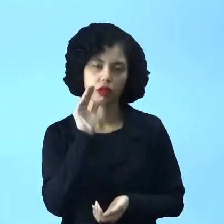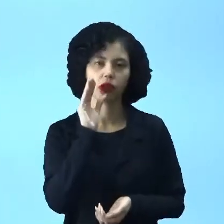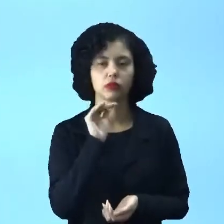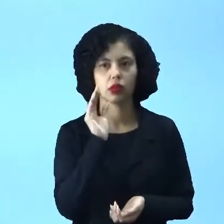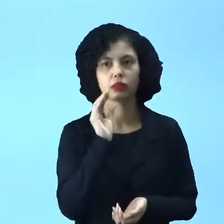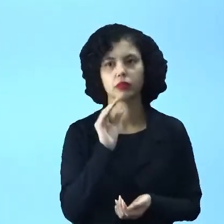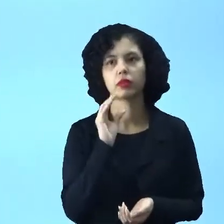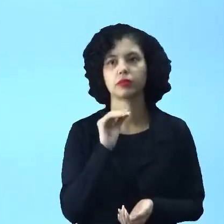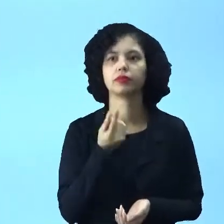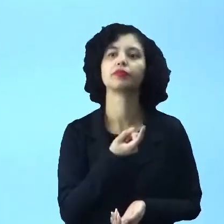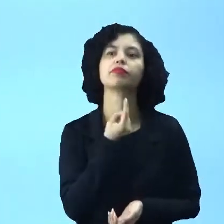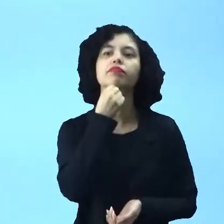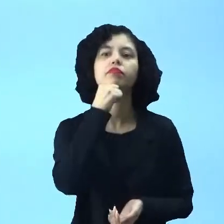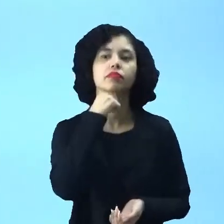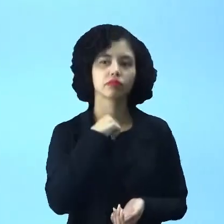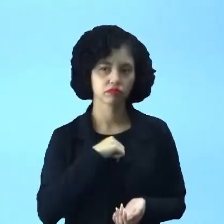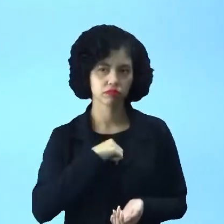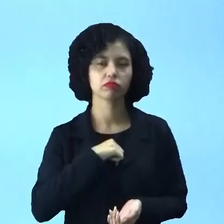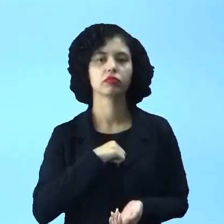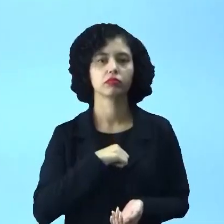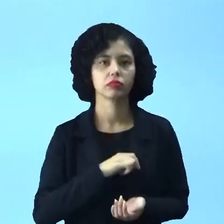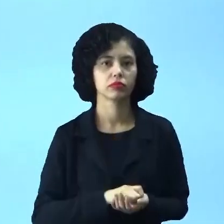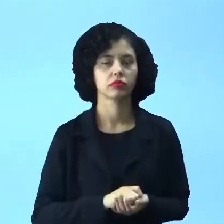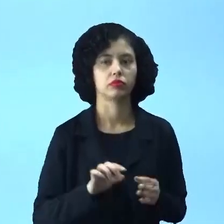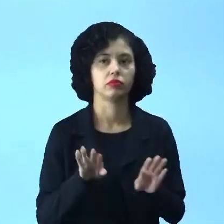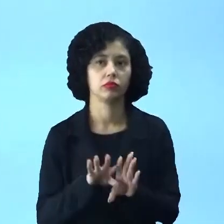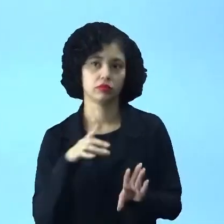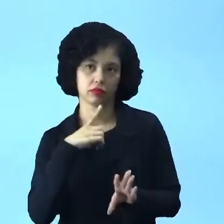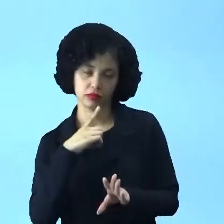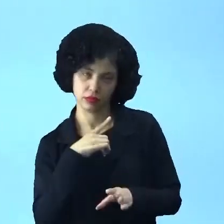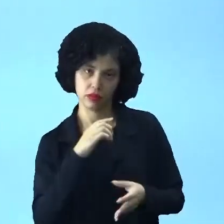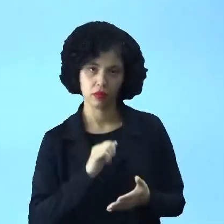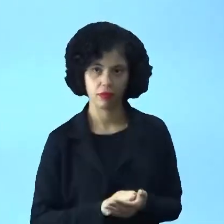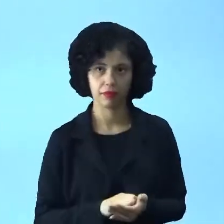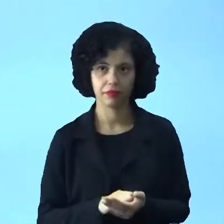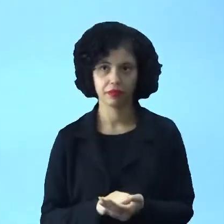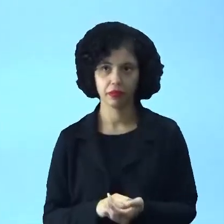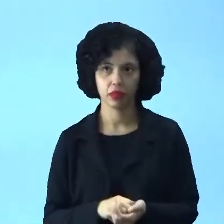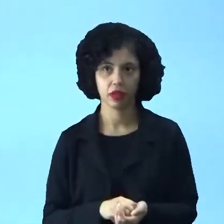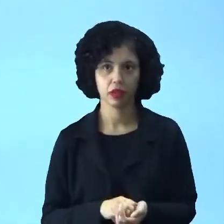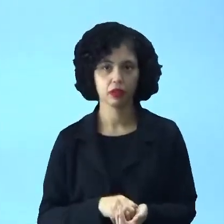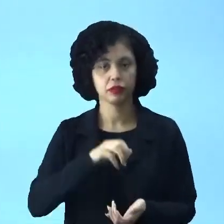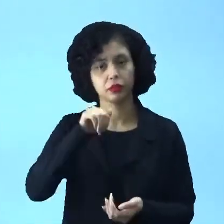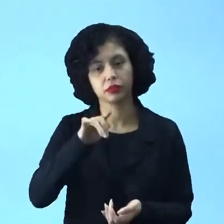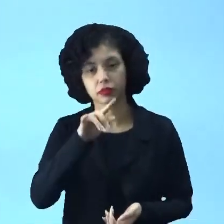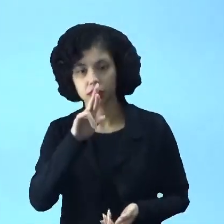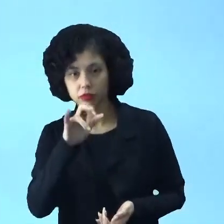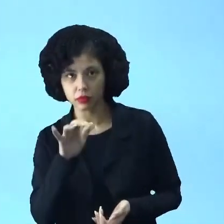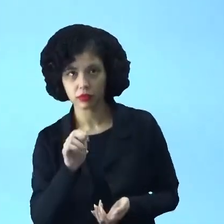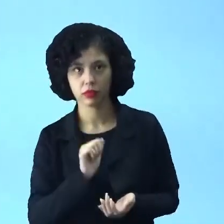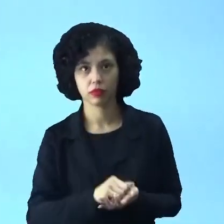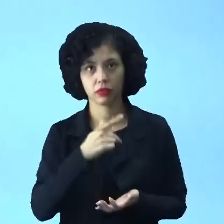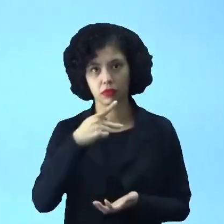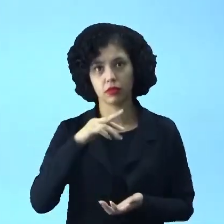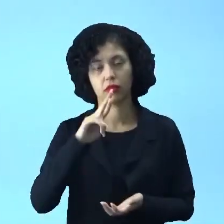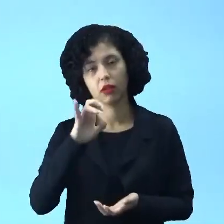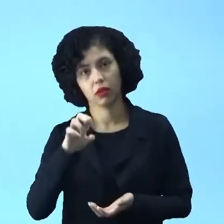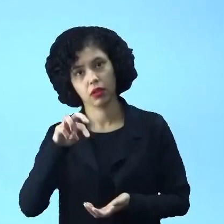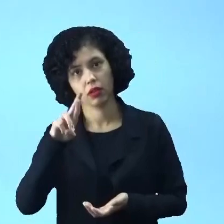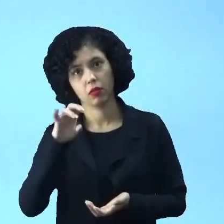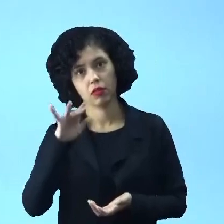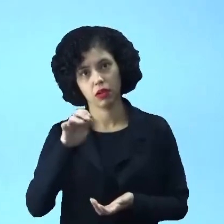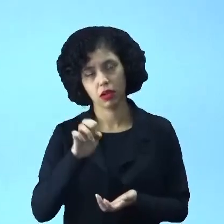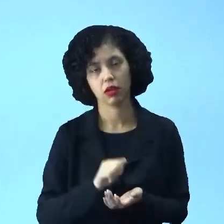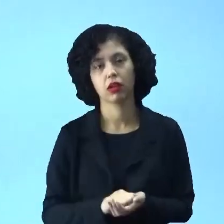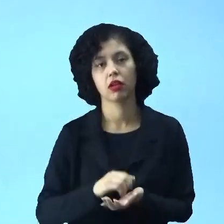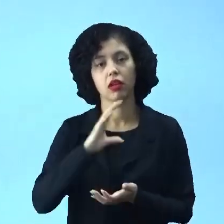nós trituramos, nós rasgamos com os tipos de dentes que nós temos, né? Nós temos molares, premolares,